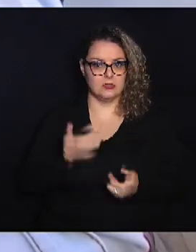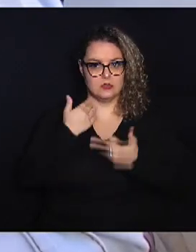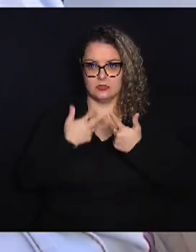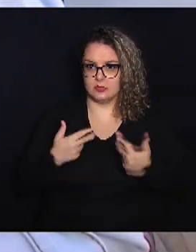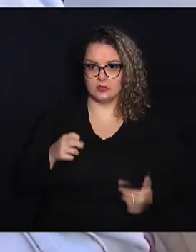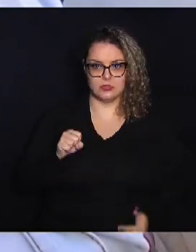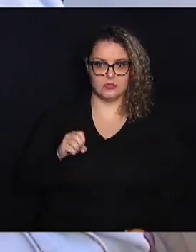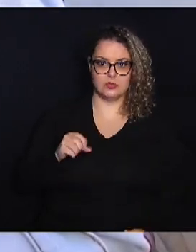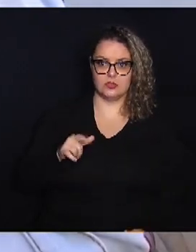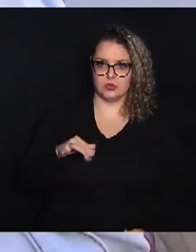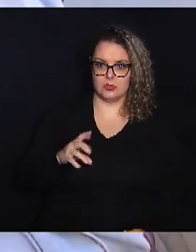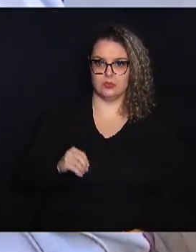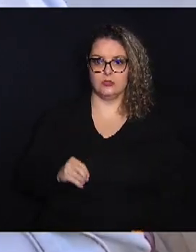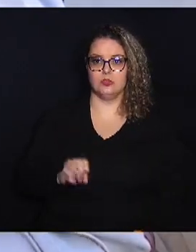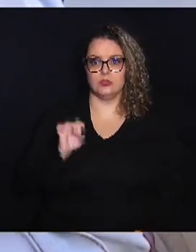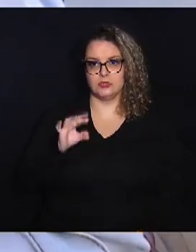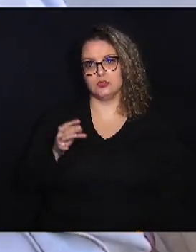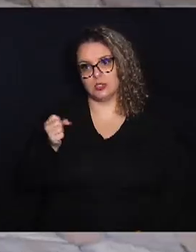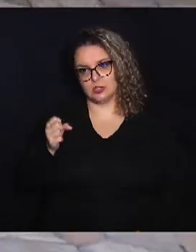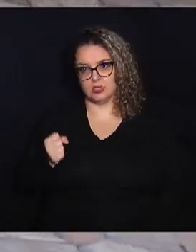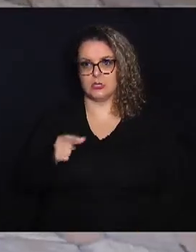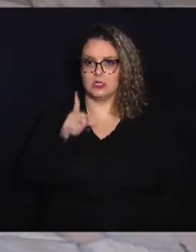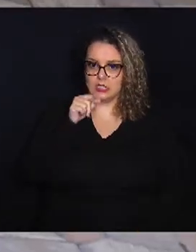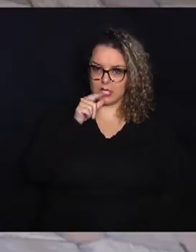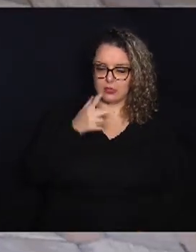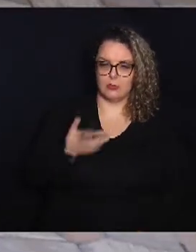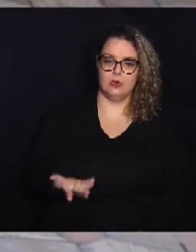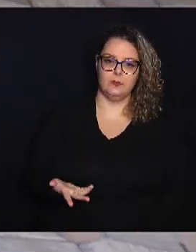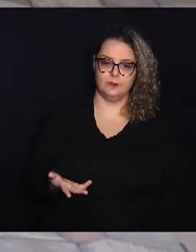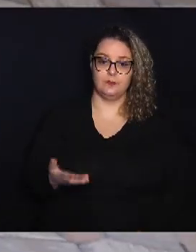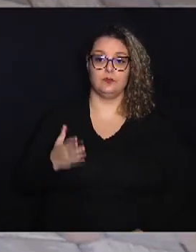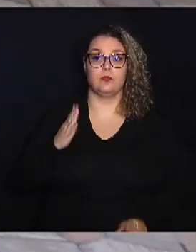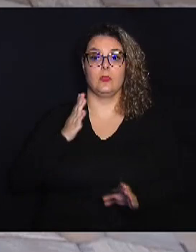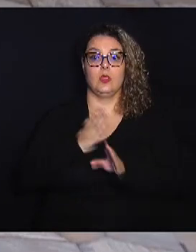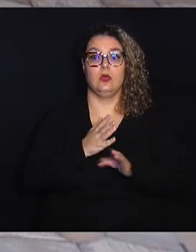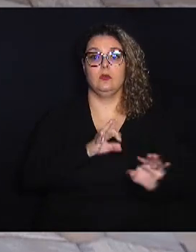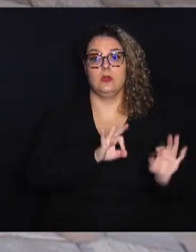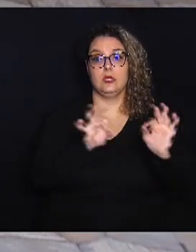sólido, só leite e água. Encontrar